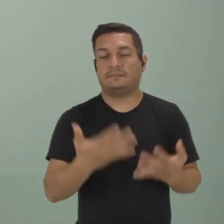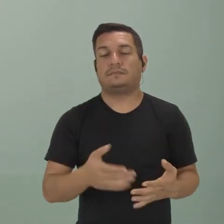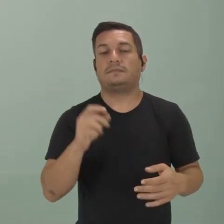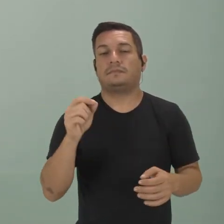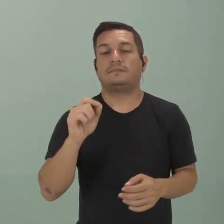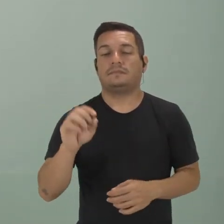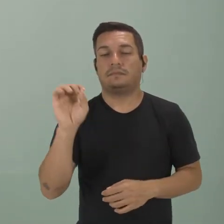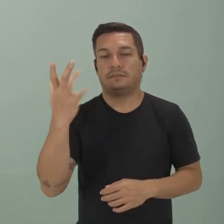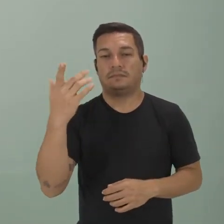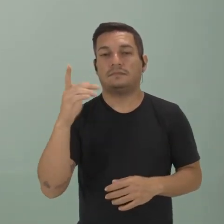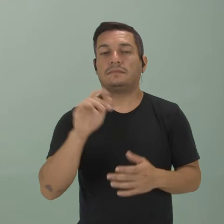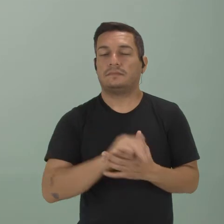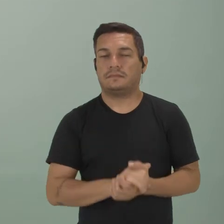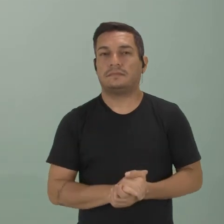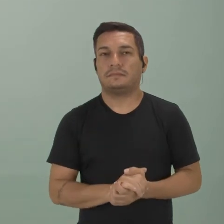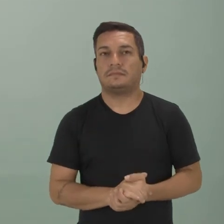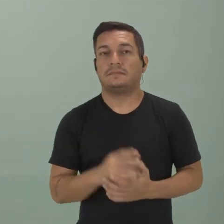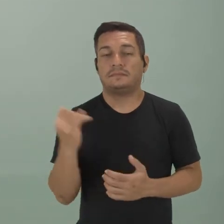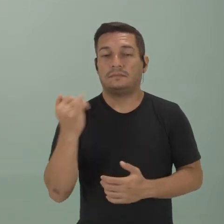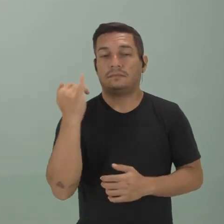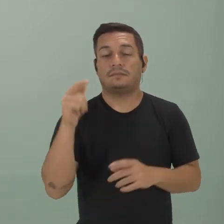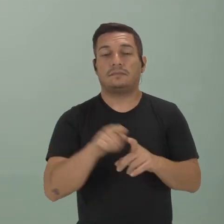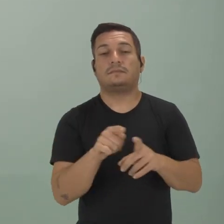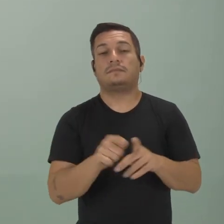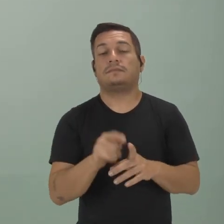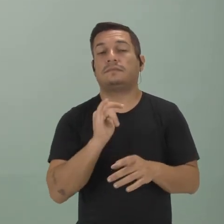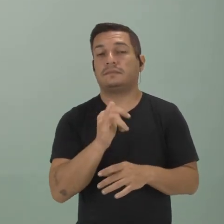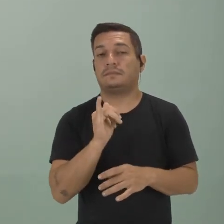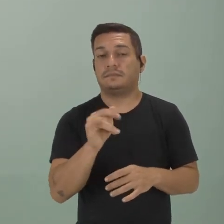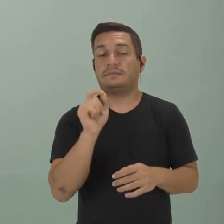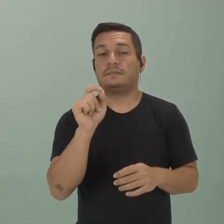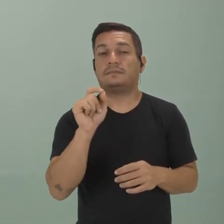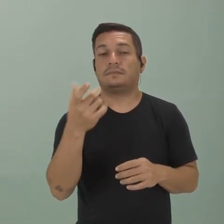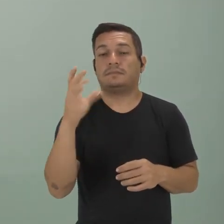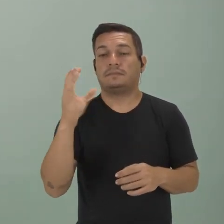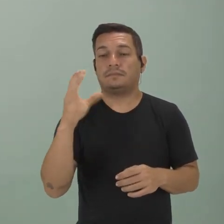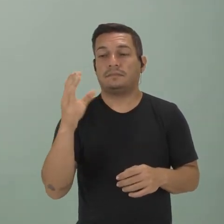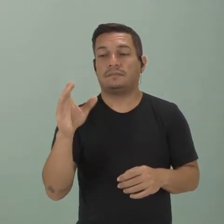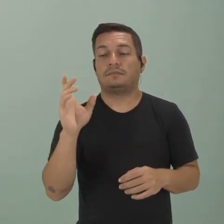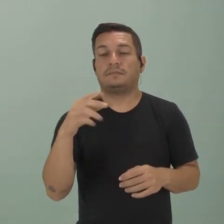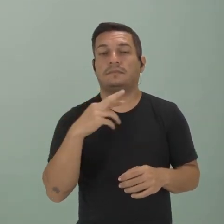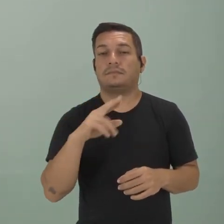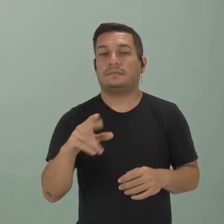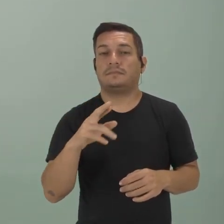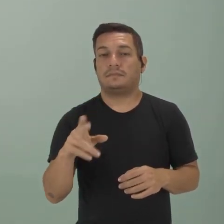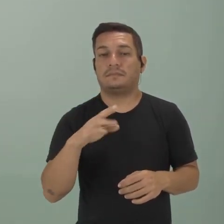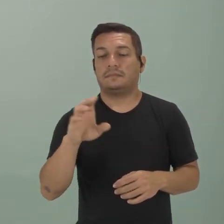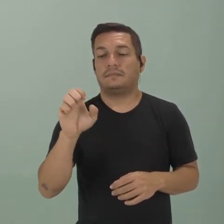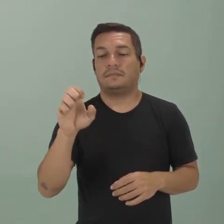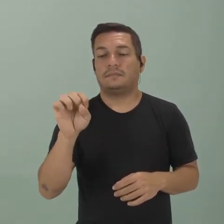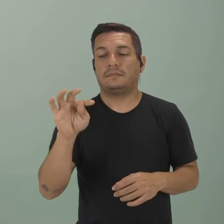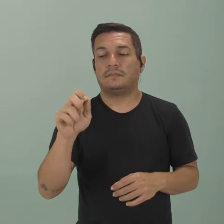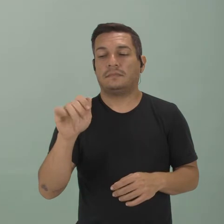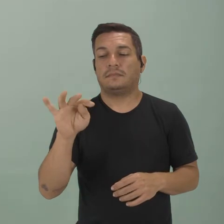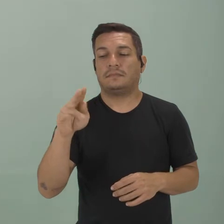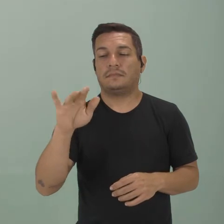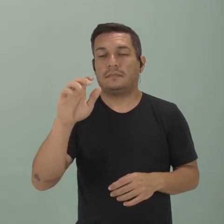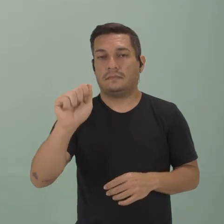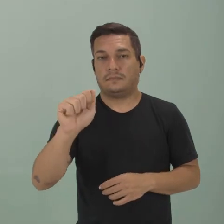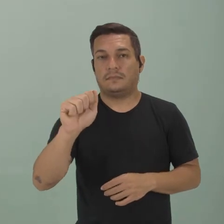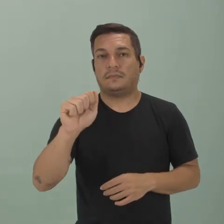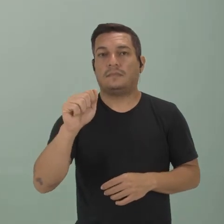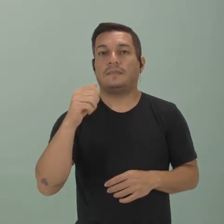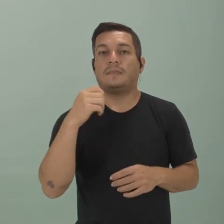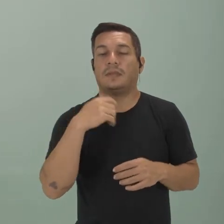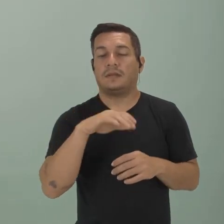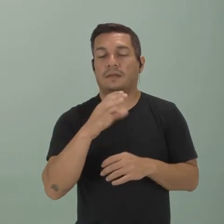para explicar ou tentar explicar um fato e um fenômeno. É importante ressaltar, pessoal, que a ciência, ela não